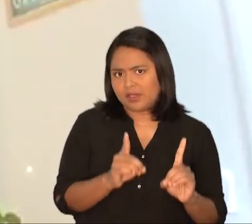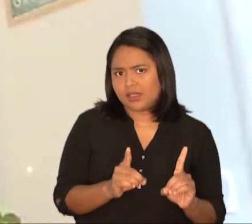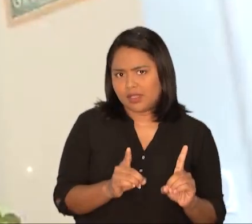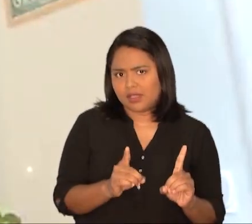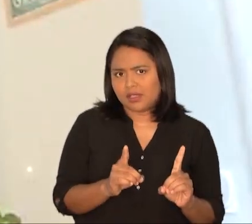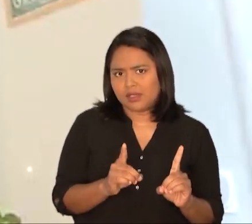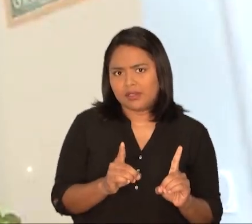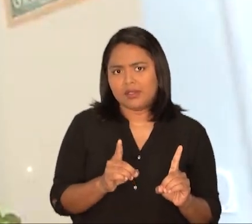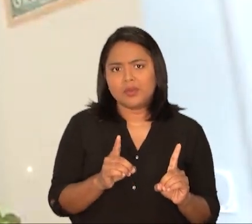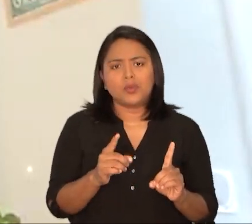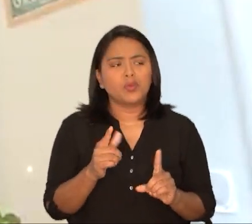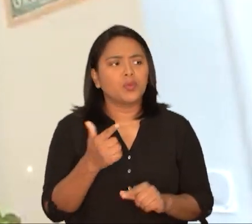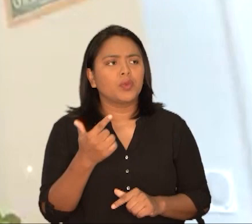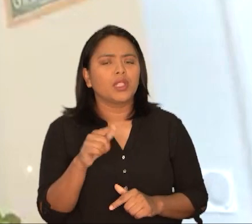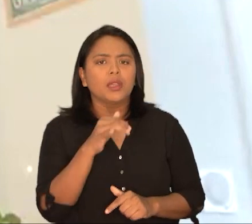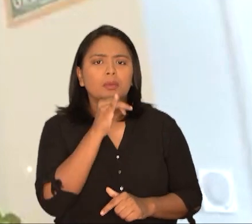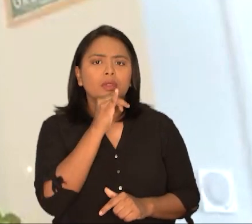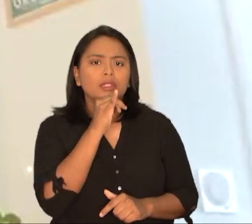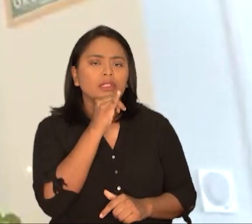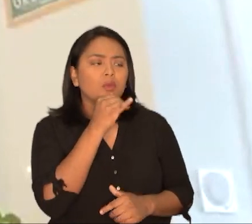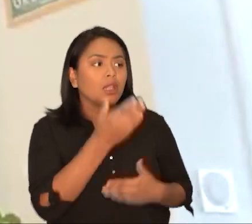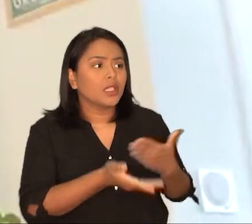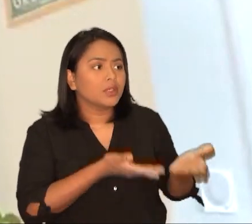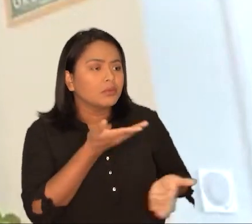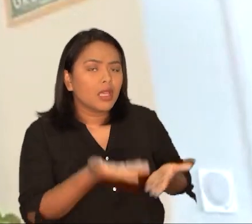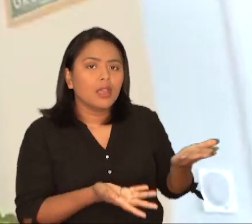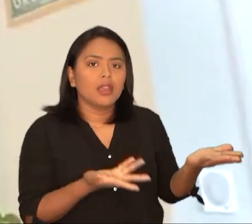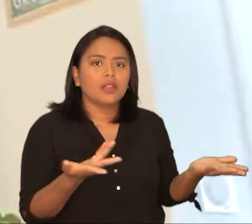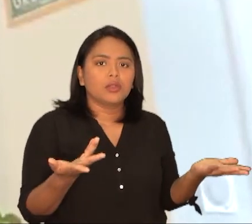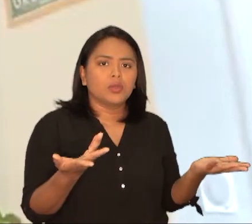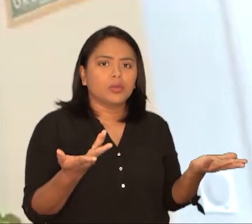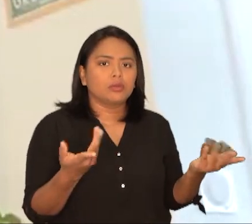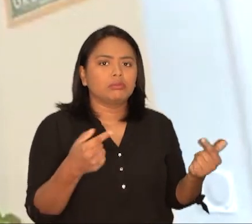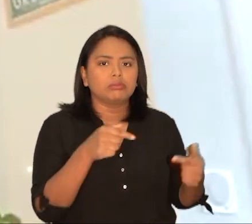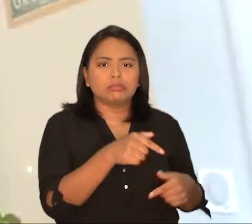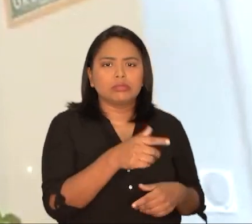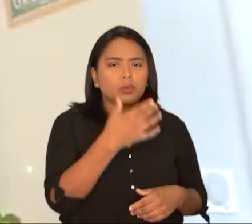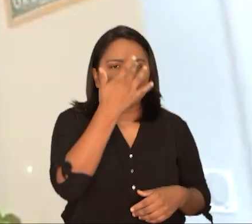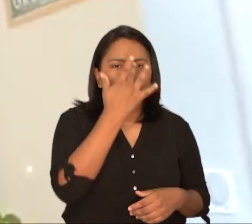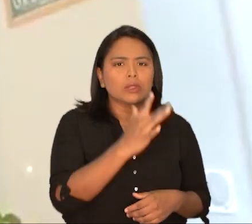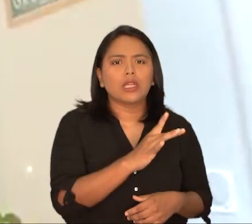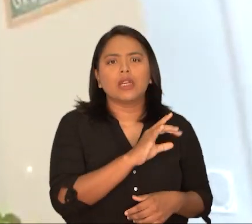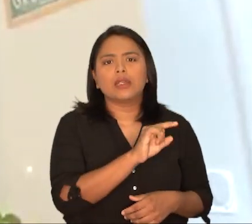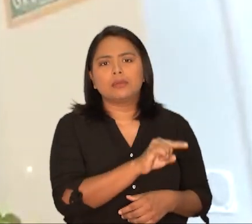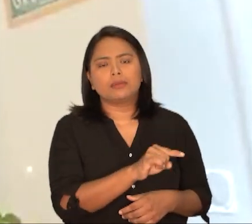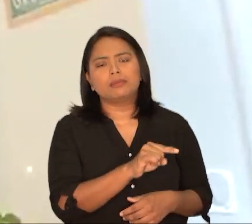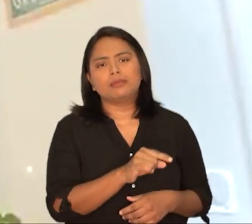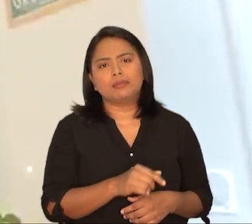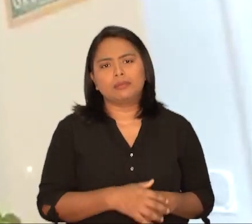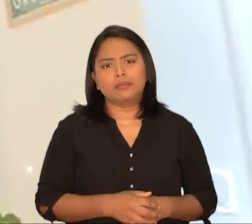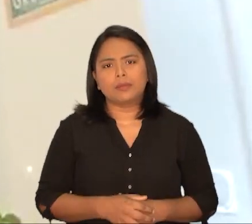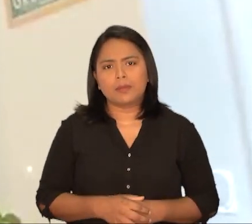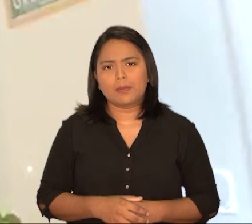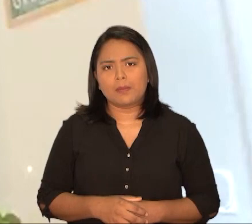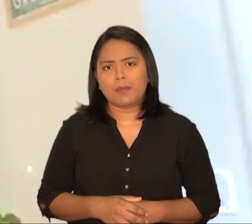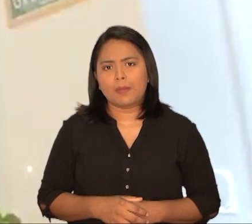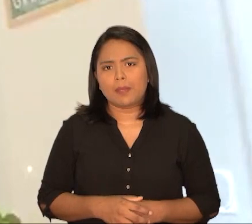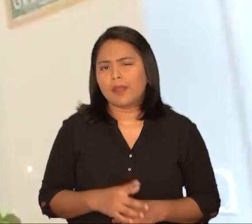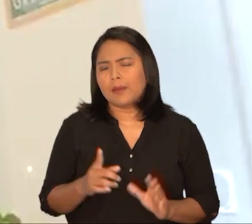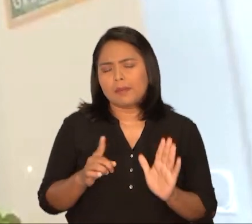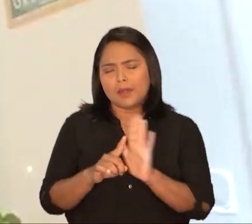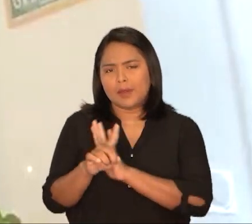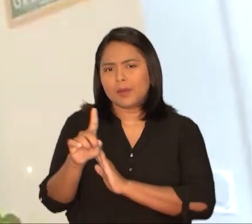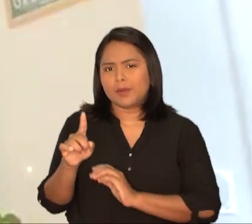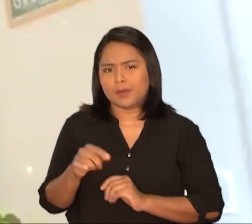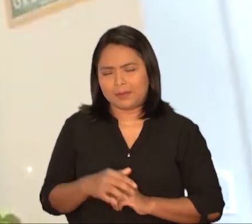que precisam dar uma dedicação dobrada ao filho por conta da condição que eles têm?